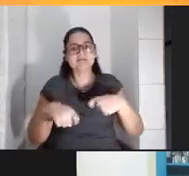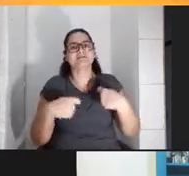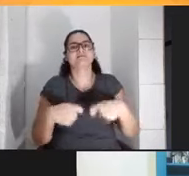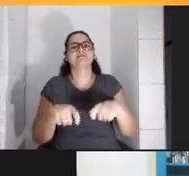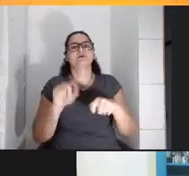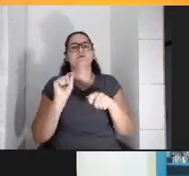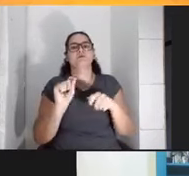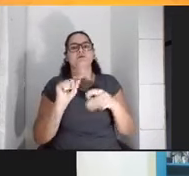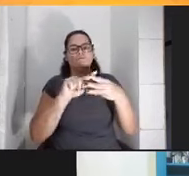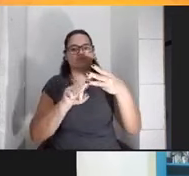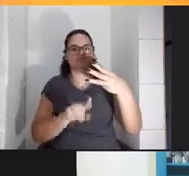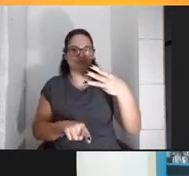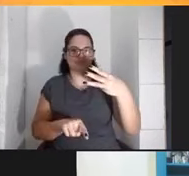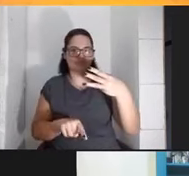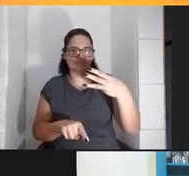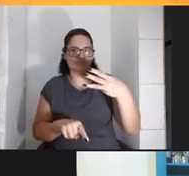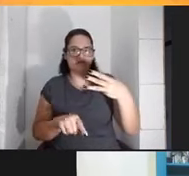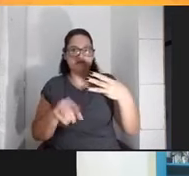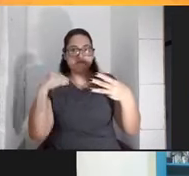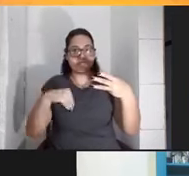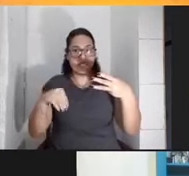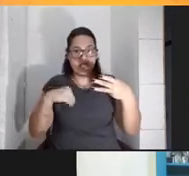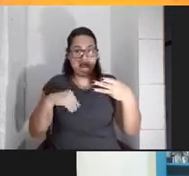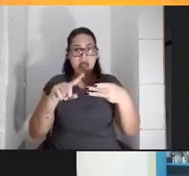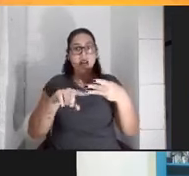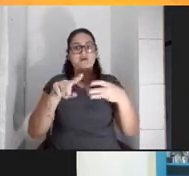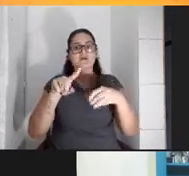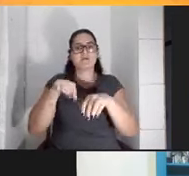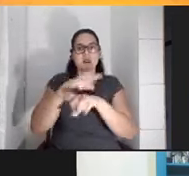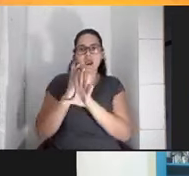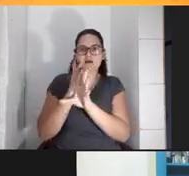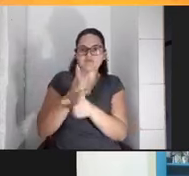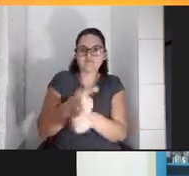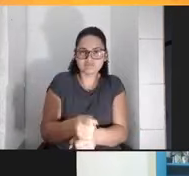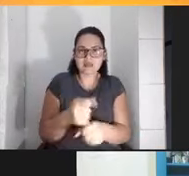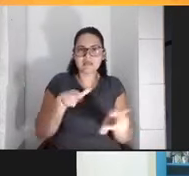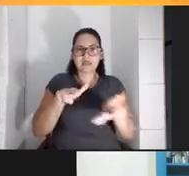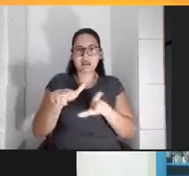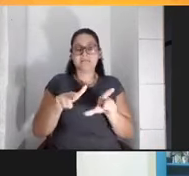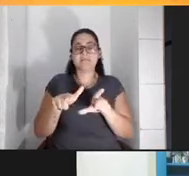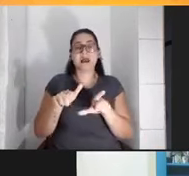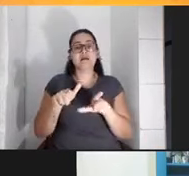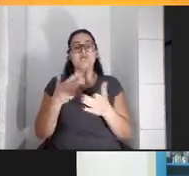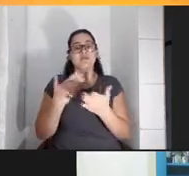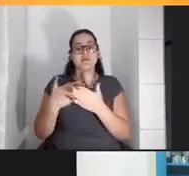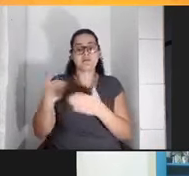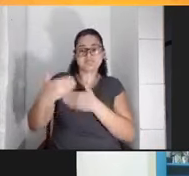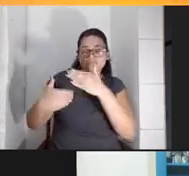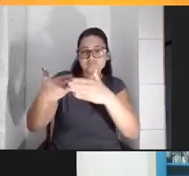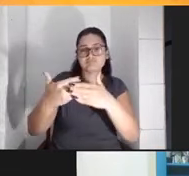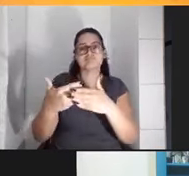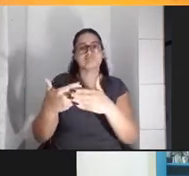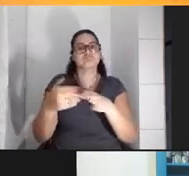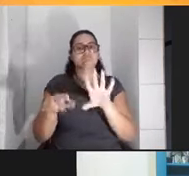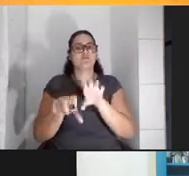é a jornada, o salário e a carreira, né? Infelizmente,